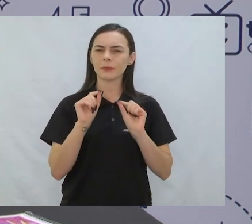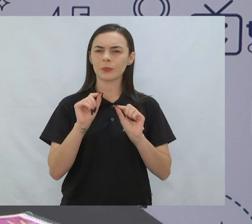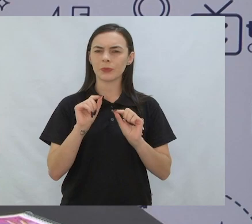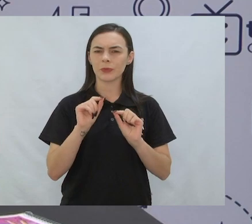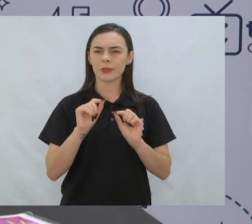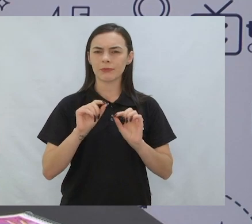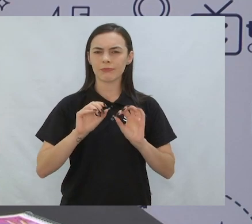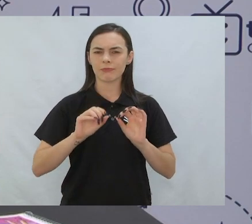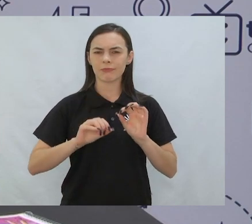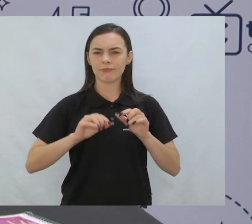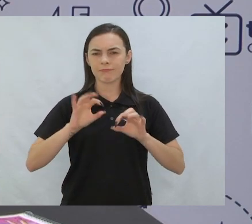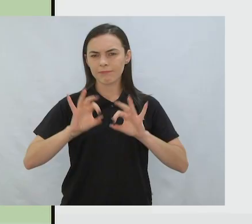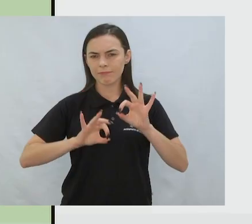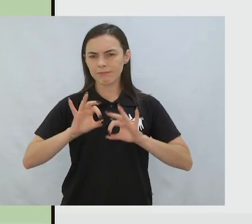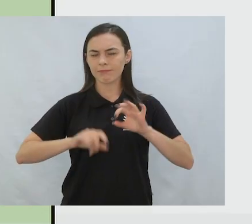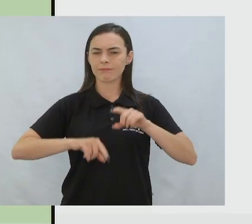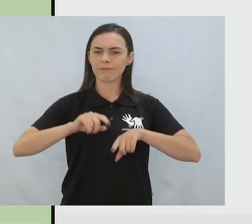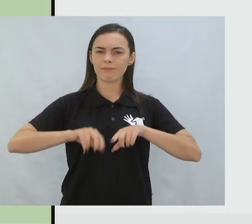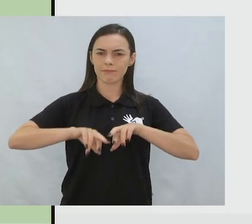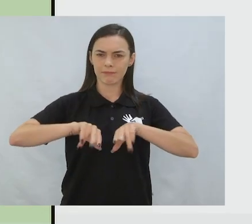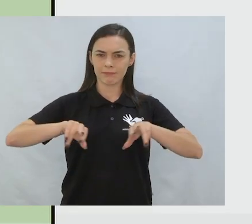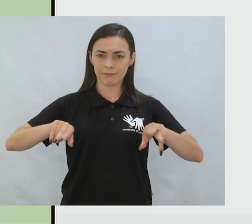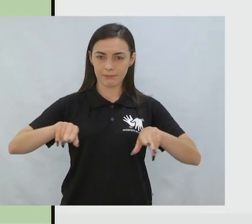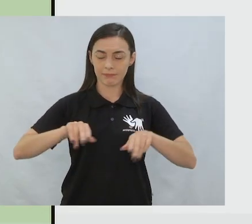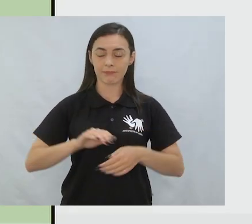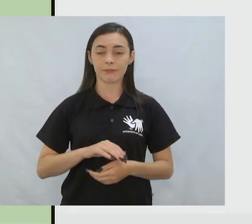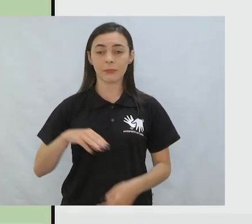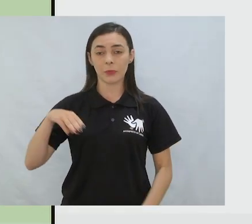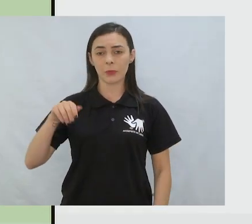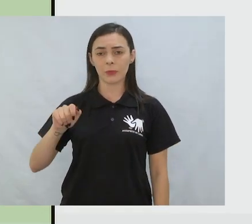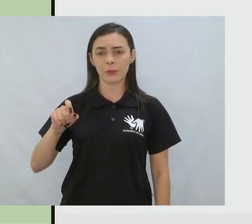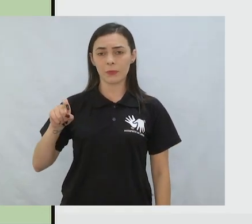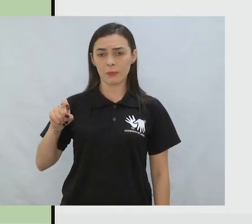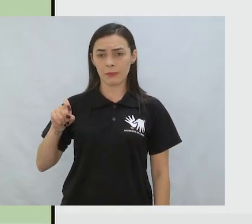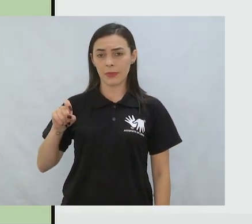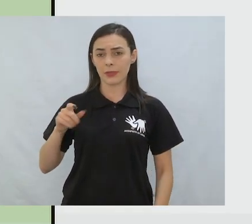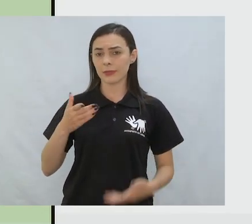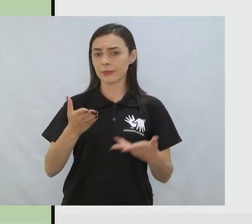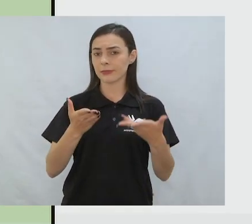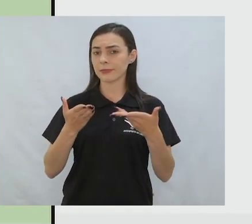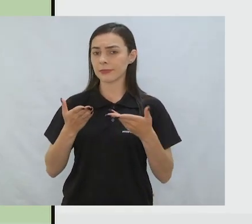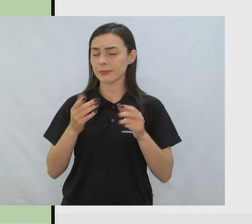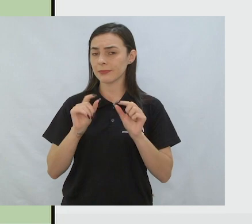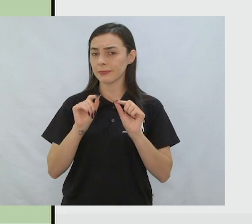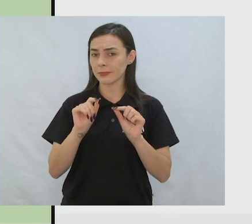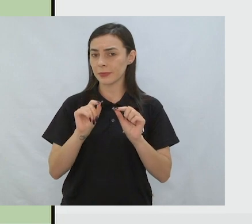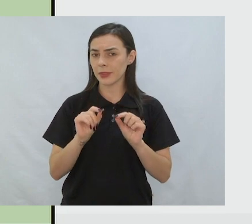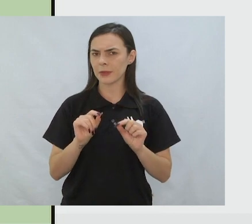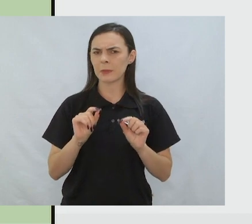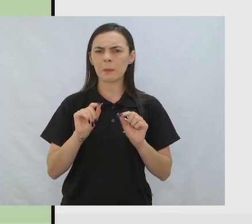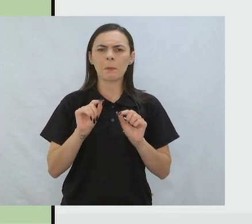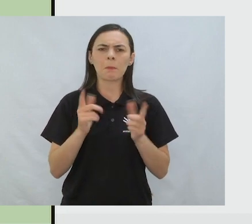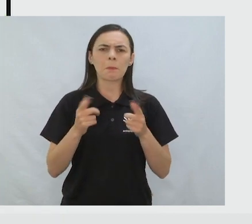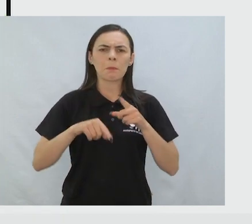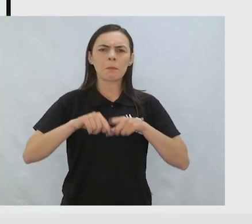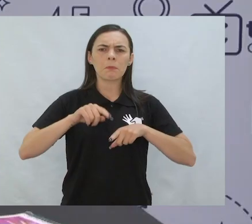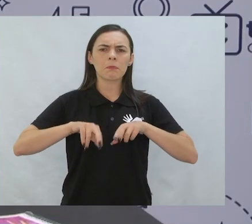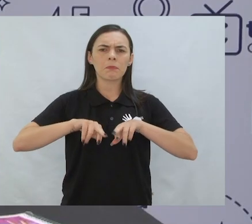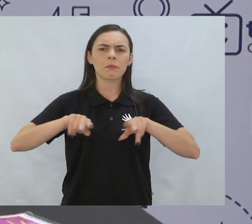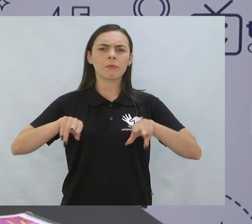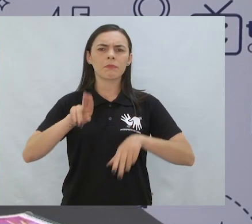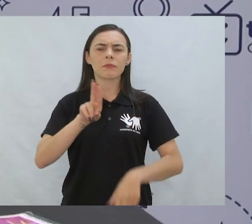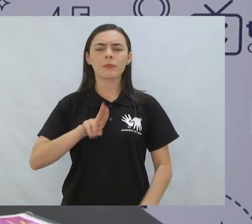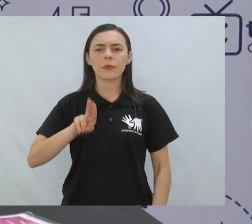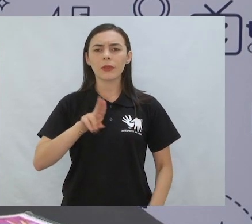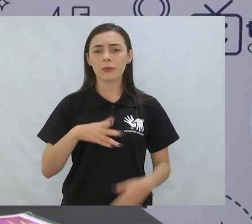de nós também organizarmos os nossos materiais. E o Max está fazendo esse convite aí para você. Vamos ver que